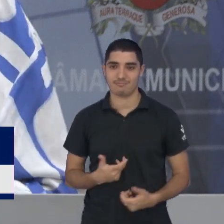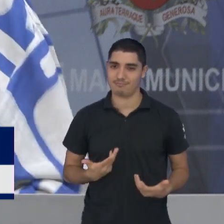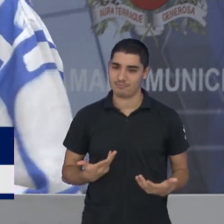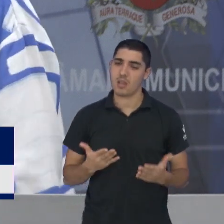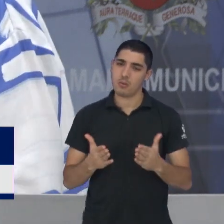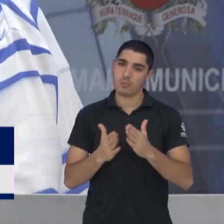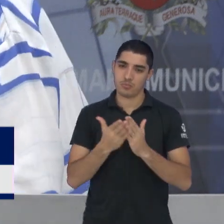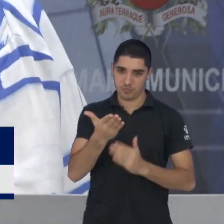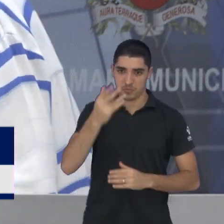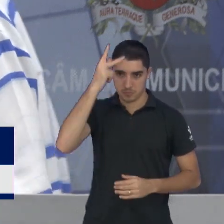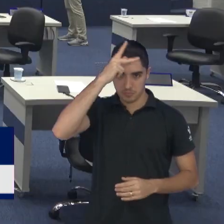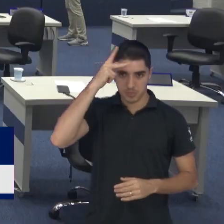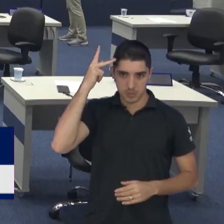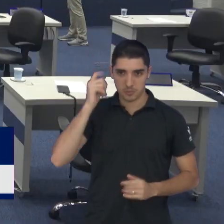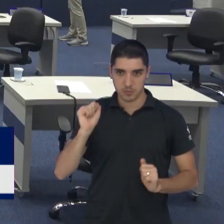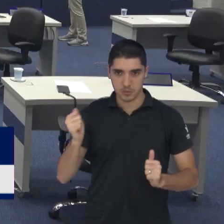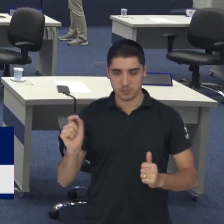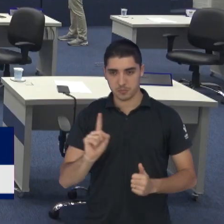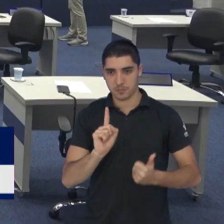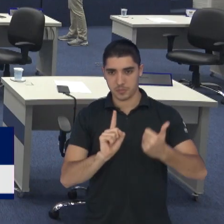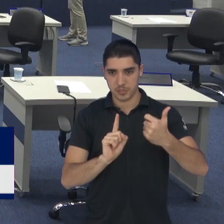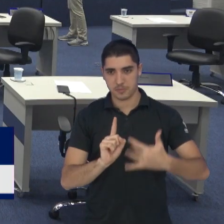Petite.